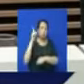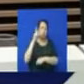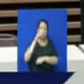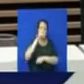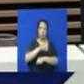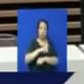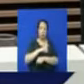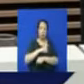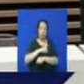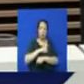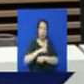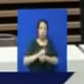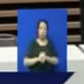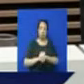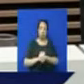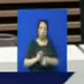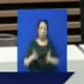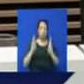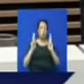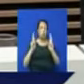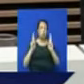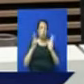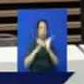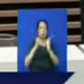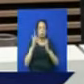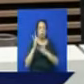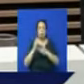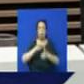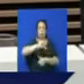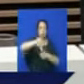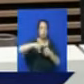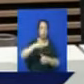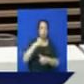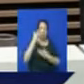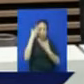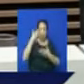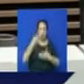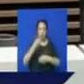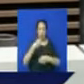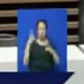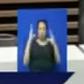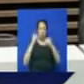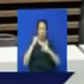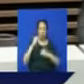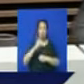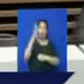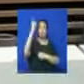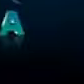mas com certeza nós temos esperança em Jesus que vai mudar. Obrigado, uma boa noite, Deus os abençoe.